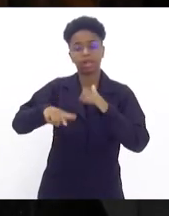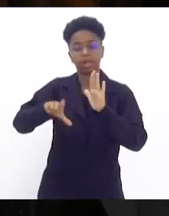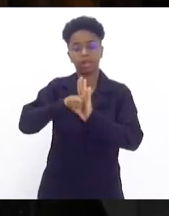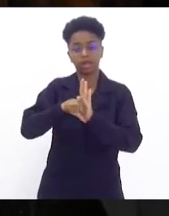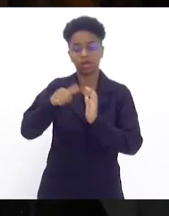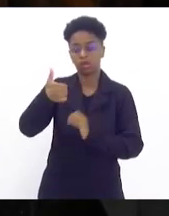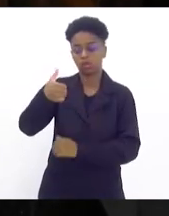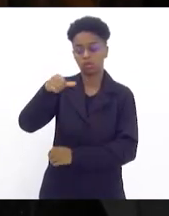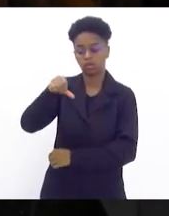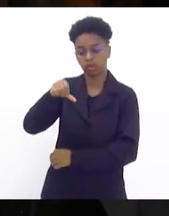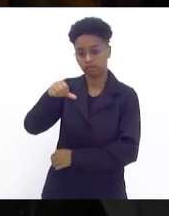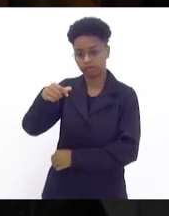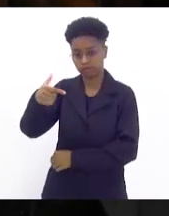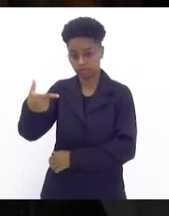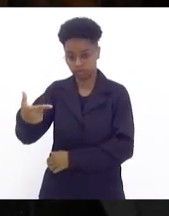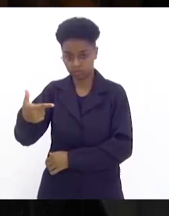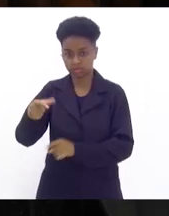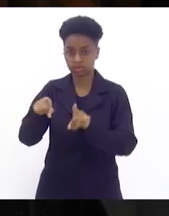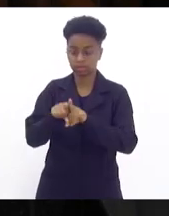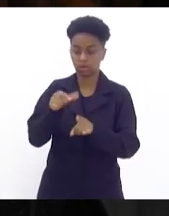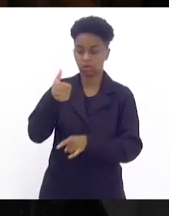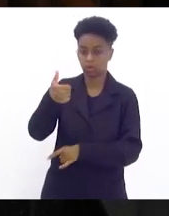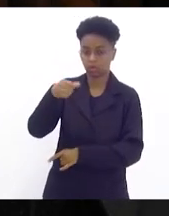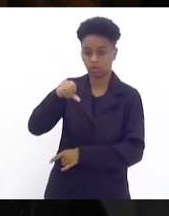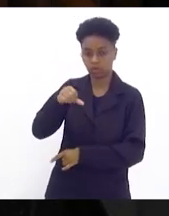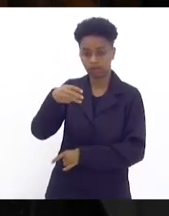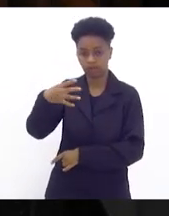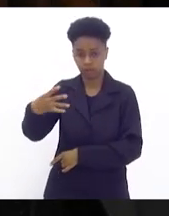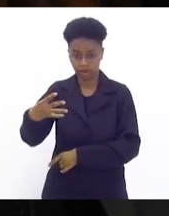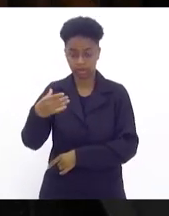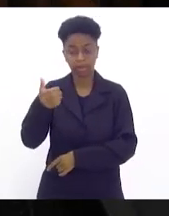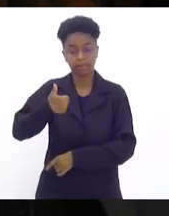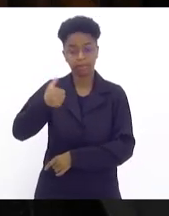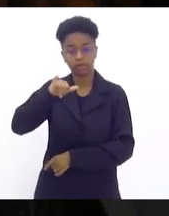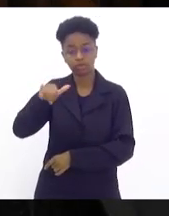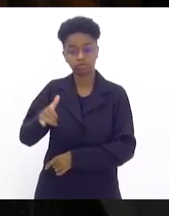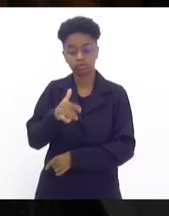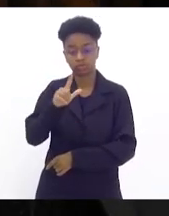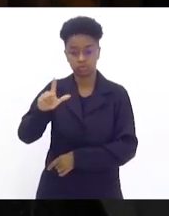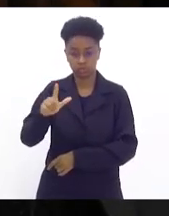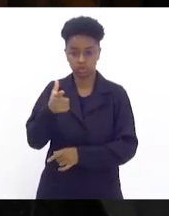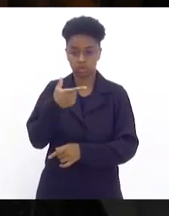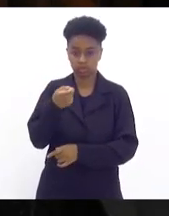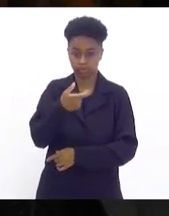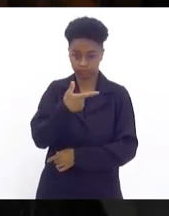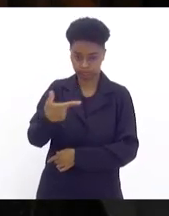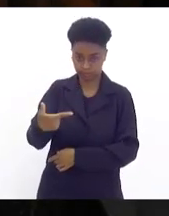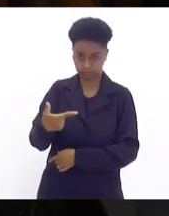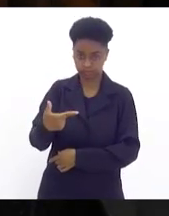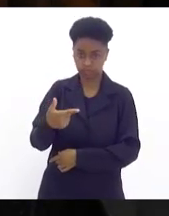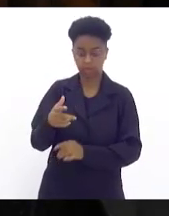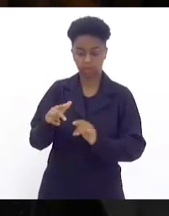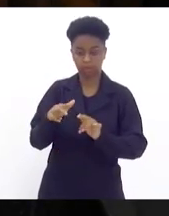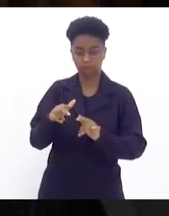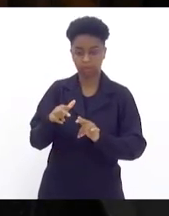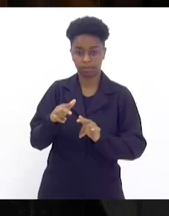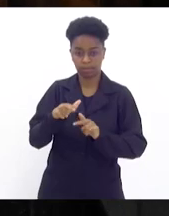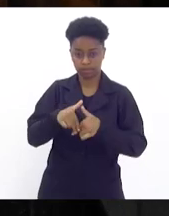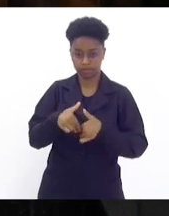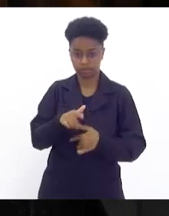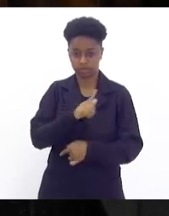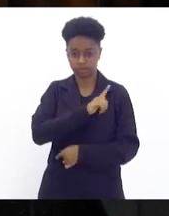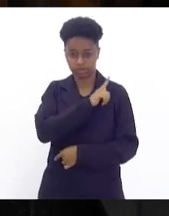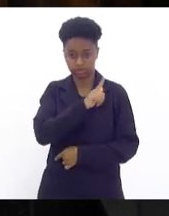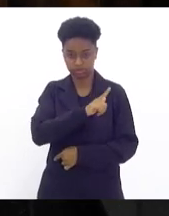e 194 de primeiro de julho de 2022 da gestão